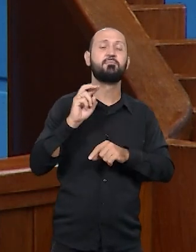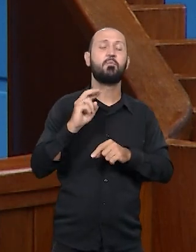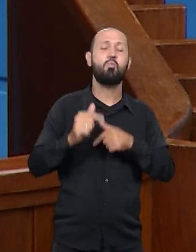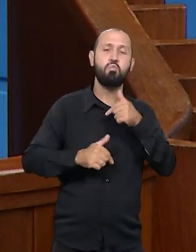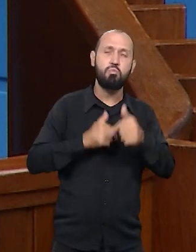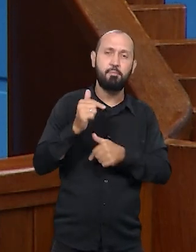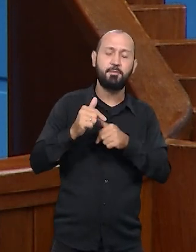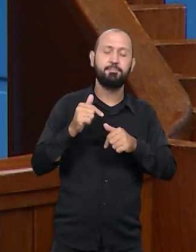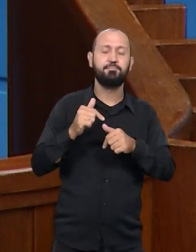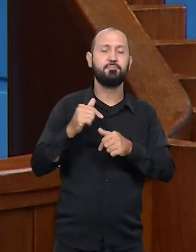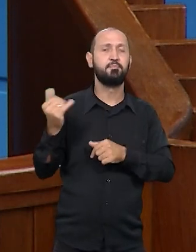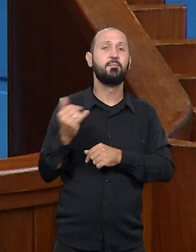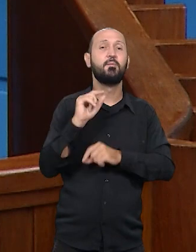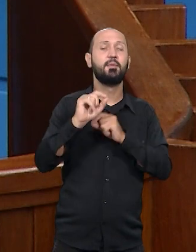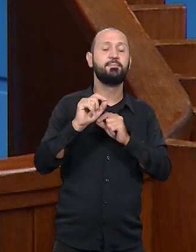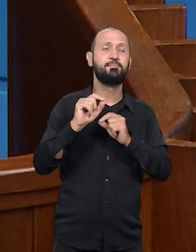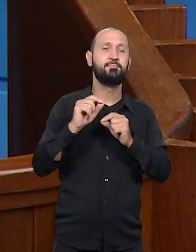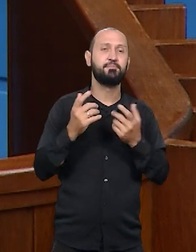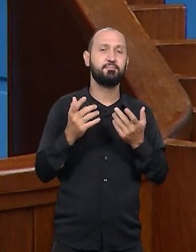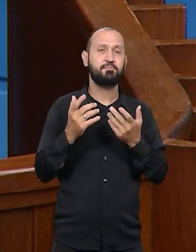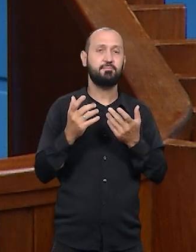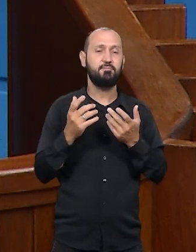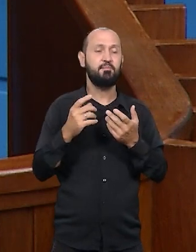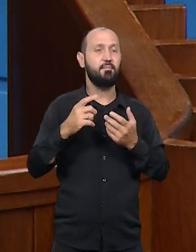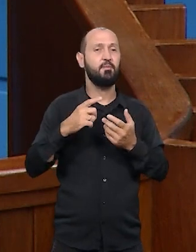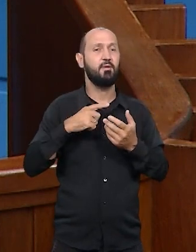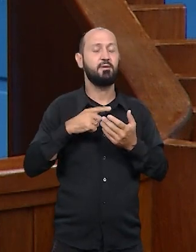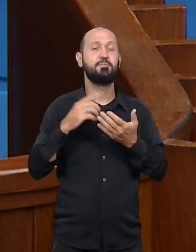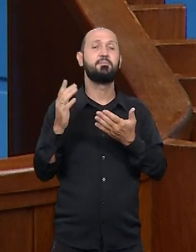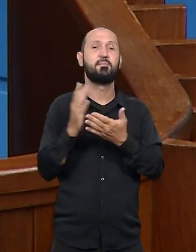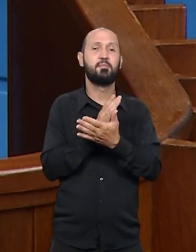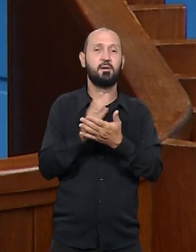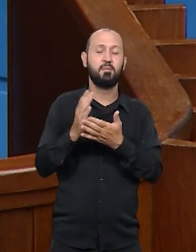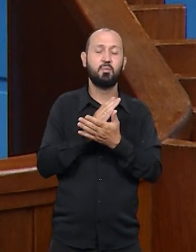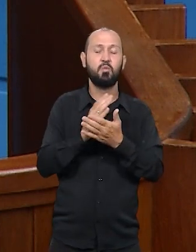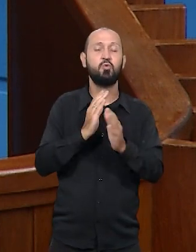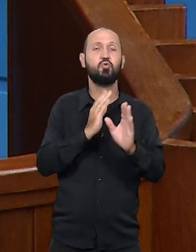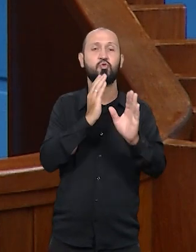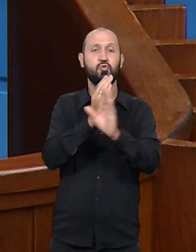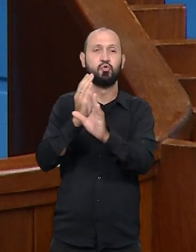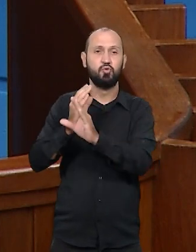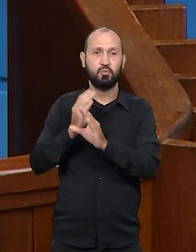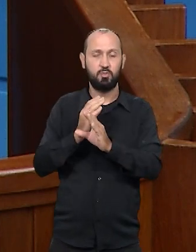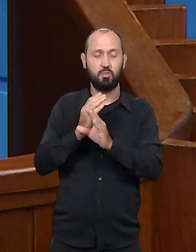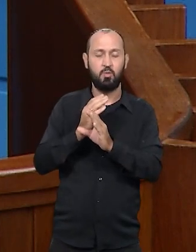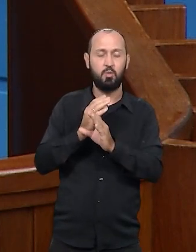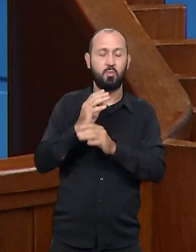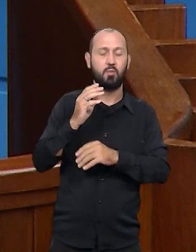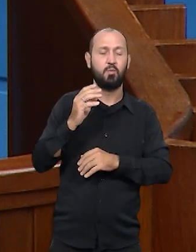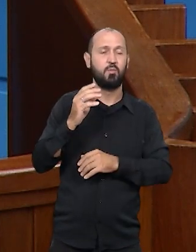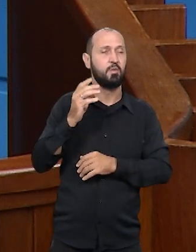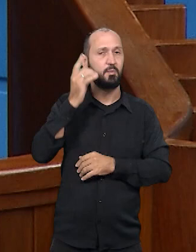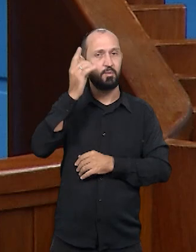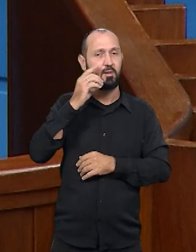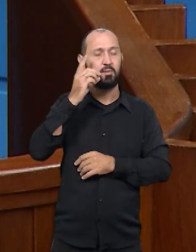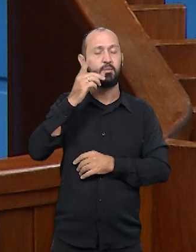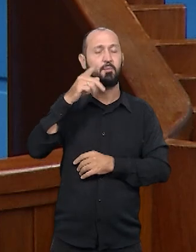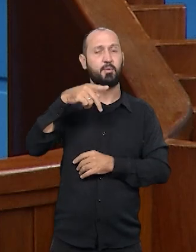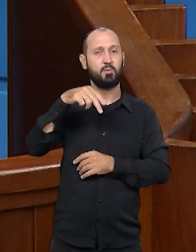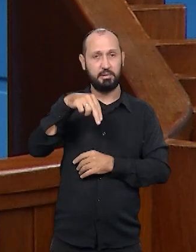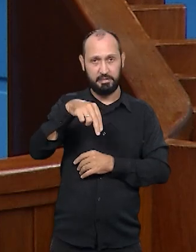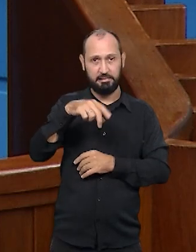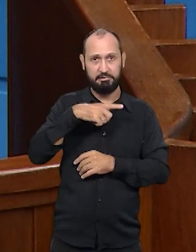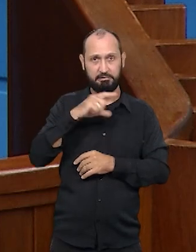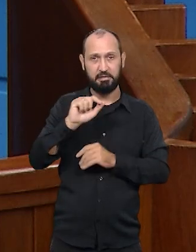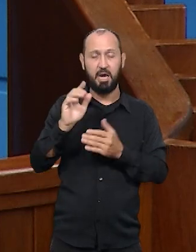que isso ela oferece um trabalho fundamental Inclusive tem alguns diagnósticos deputados do